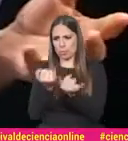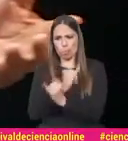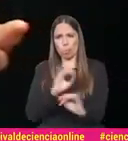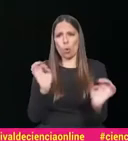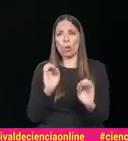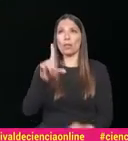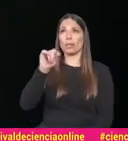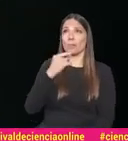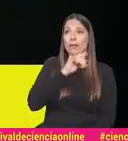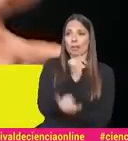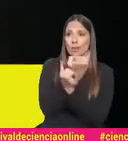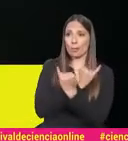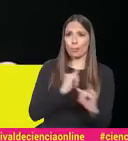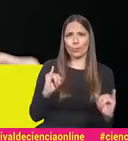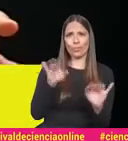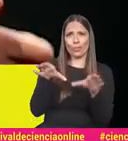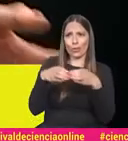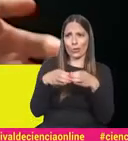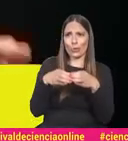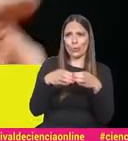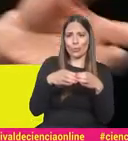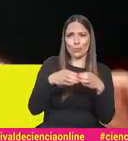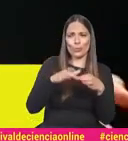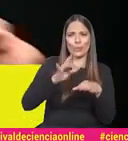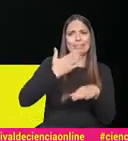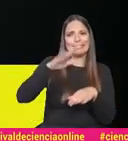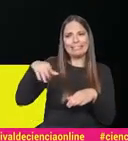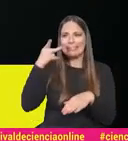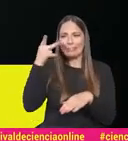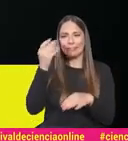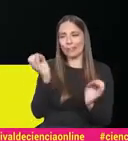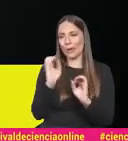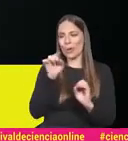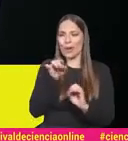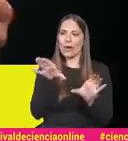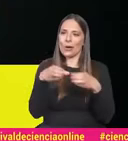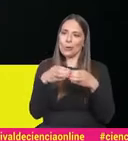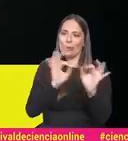E também não há impossíveis para a equipa Ciência Viva. Antes de mais, que foi esta equipa que montou